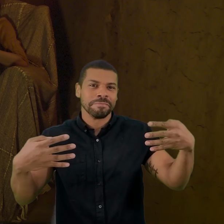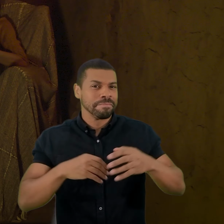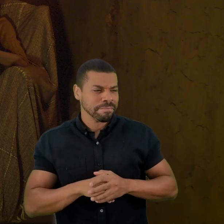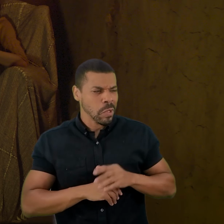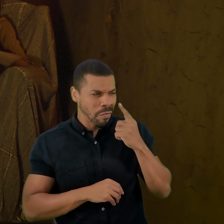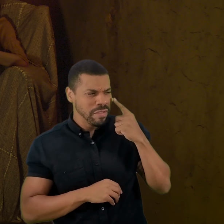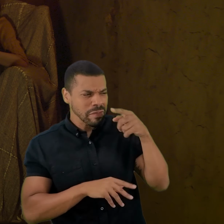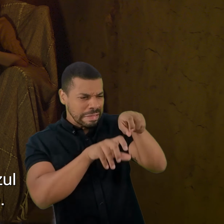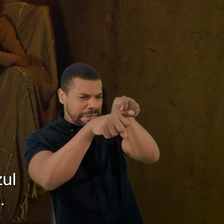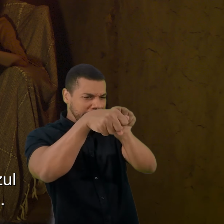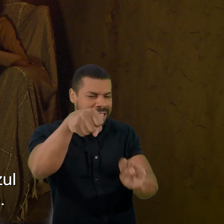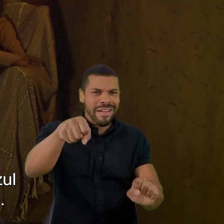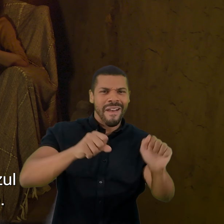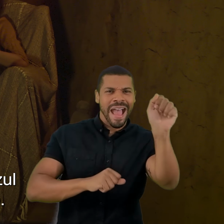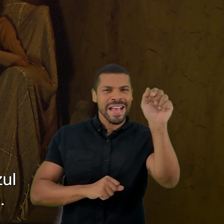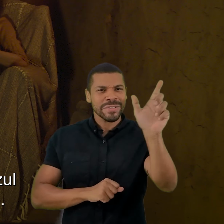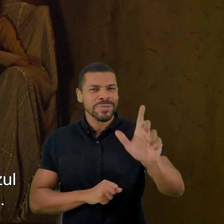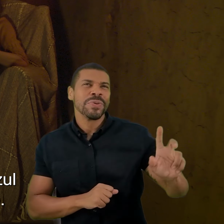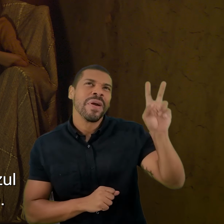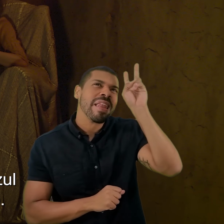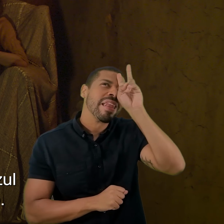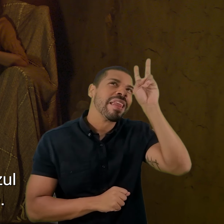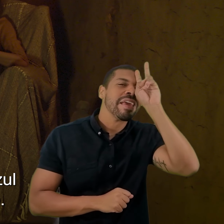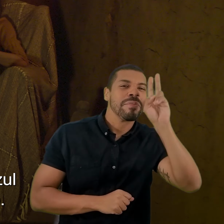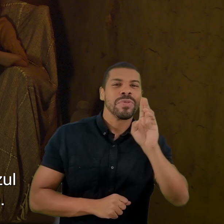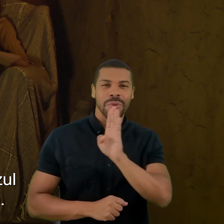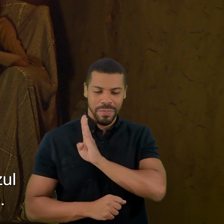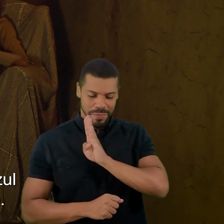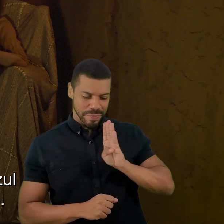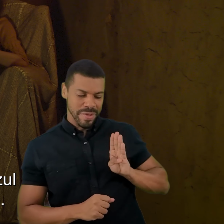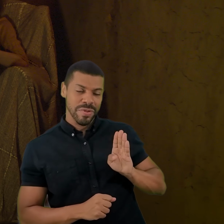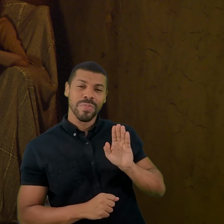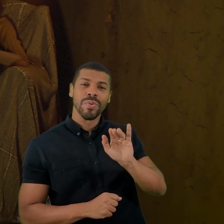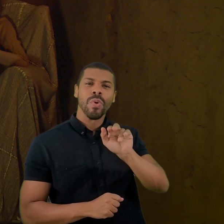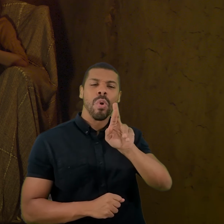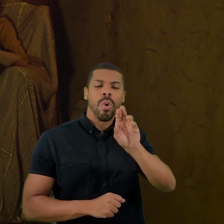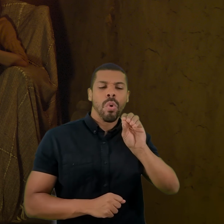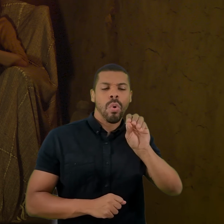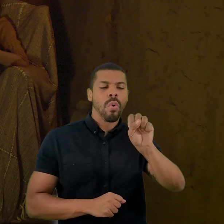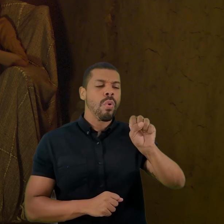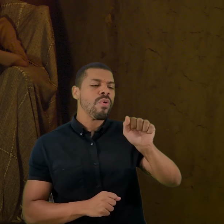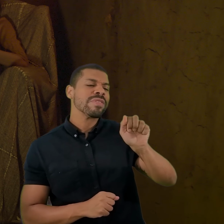tramas. Eu vi tu rasgando esse tecido azul e lembrei de Bispo do Rosário.